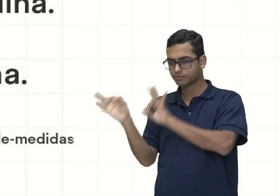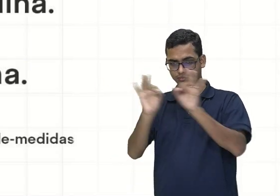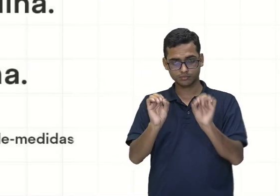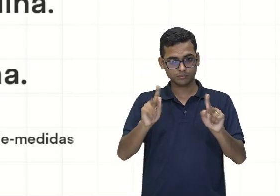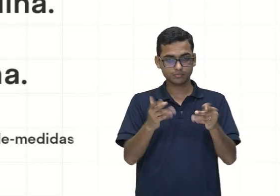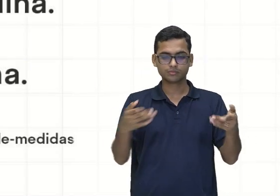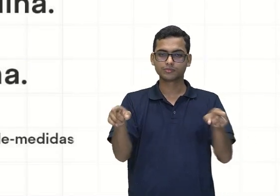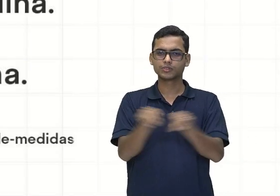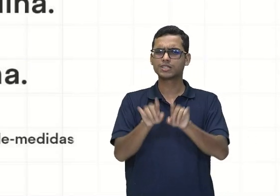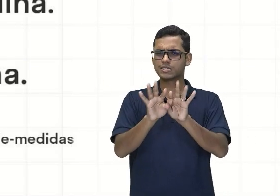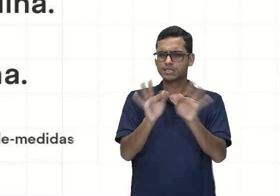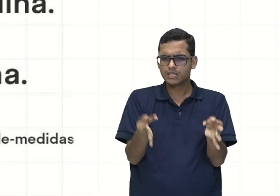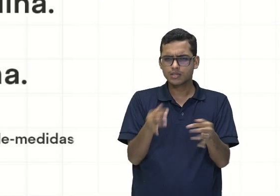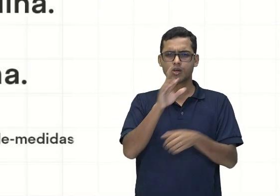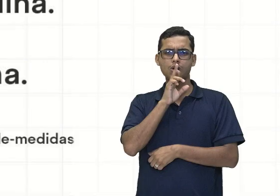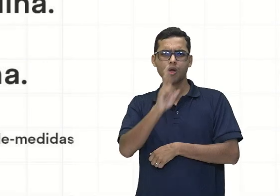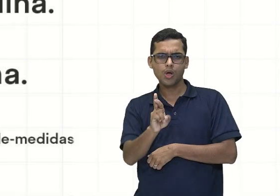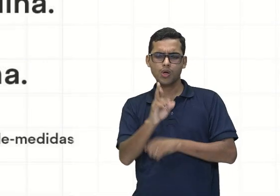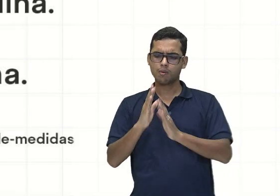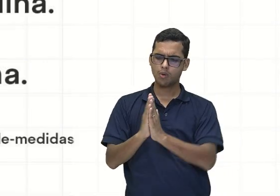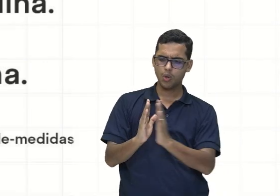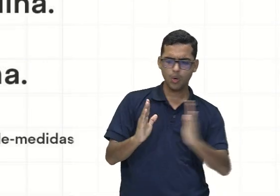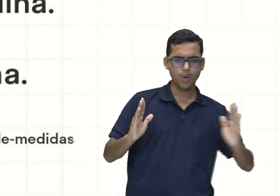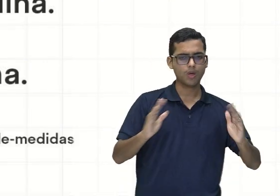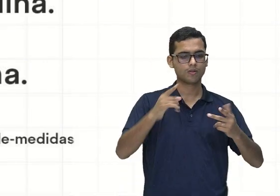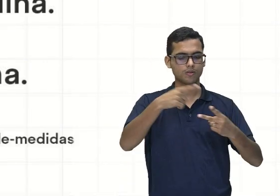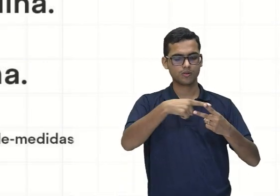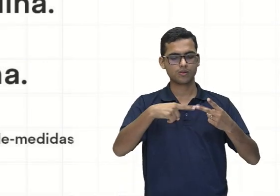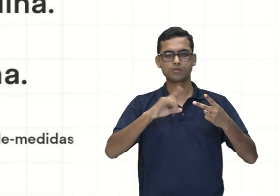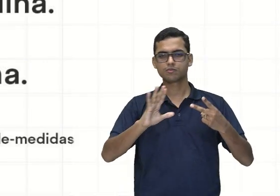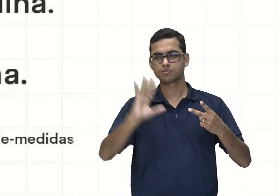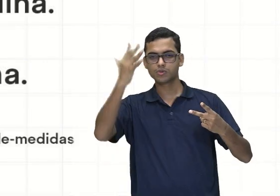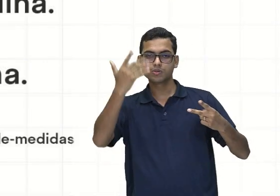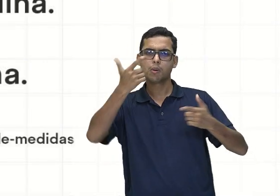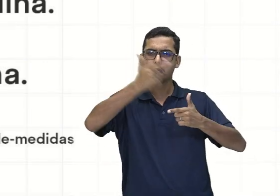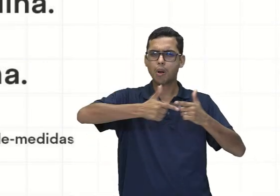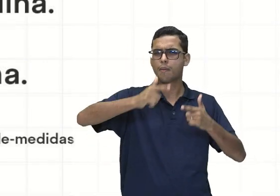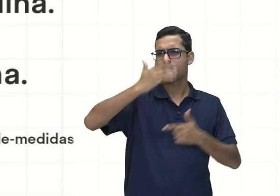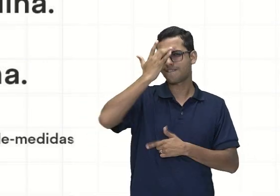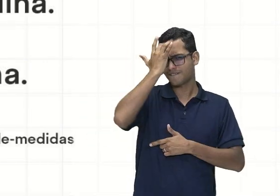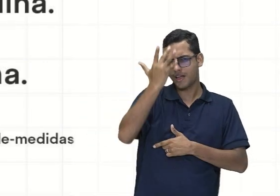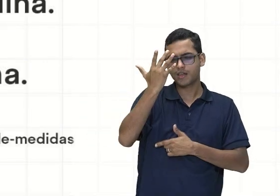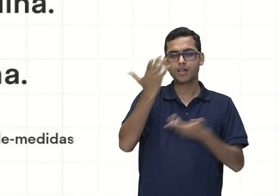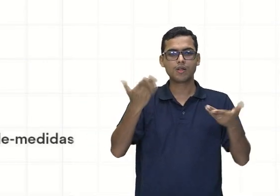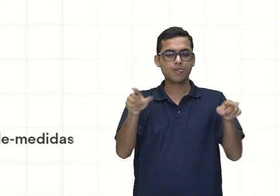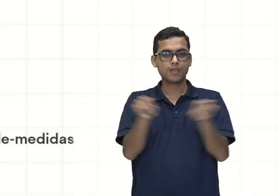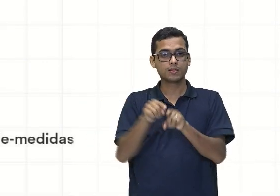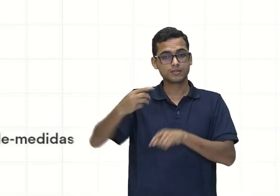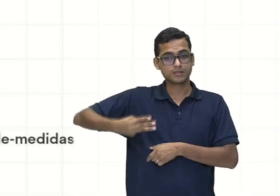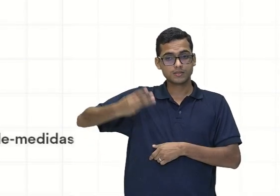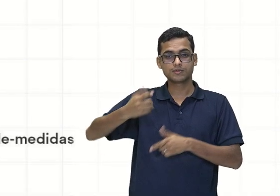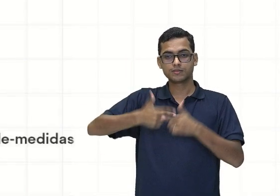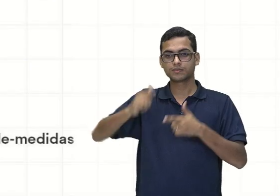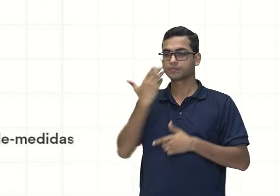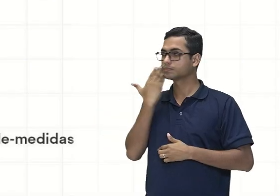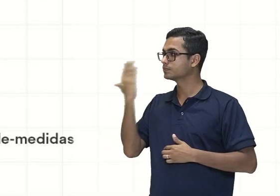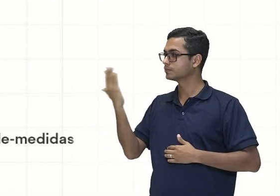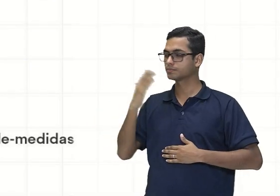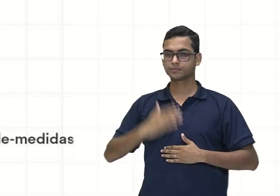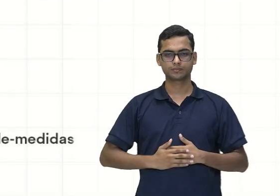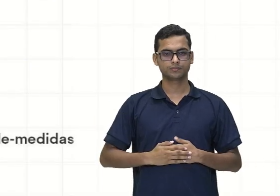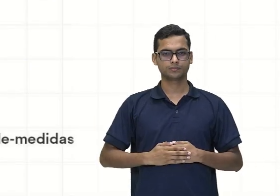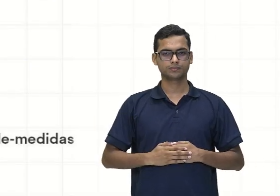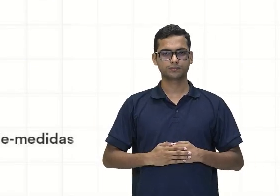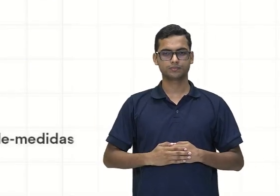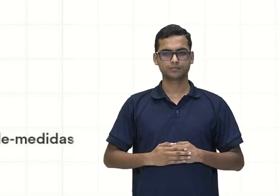pessoal? Bem simples. Até agora, 2 situações problemas tranquilas. Vamos agora para a nossa terceira situação problema.